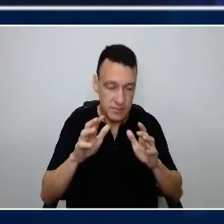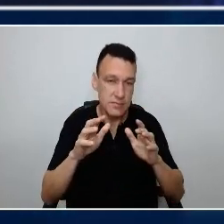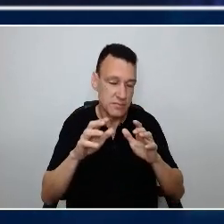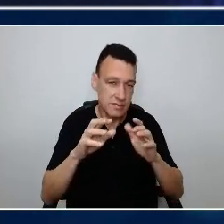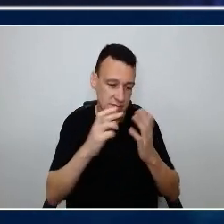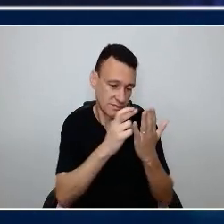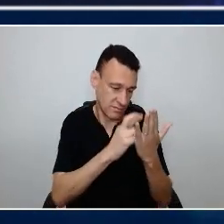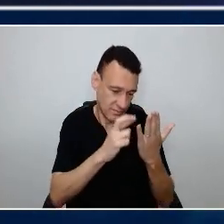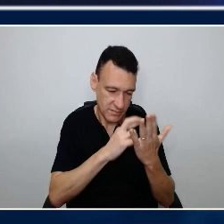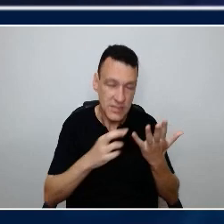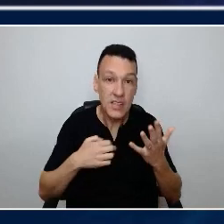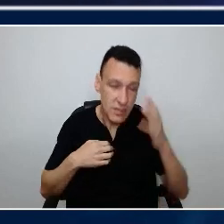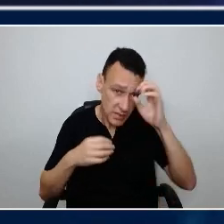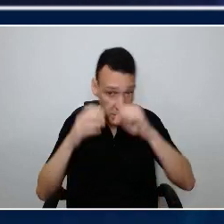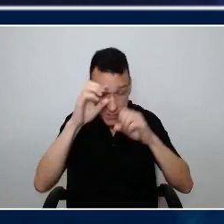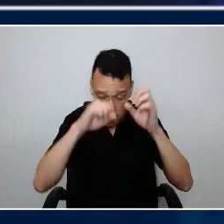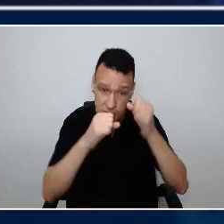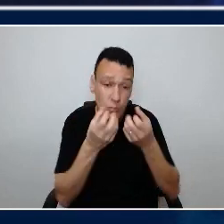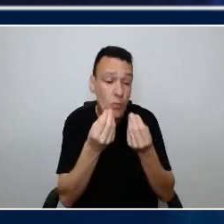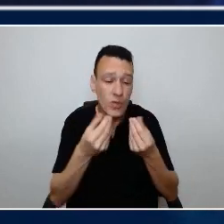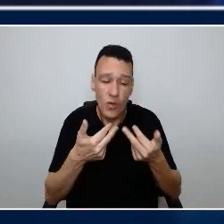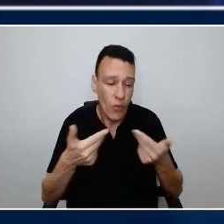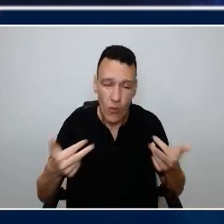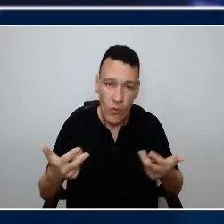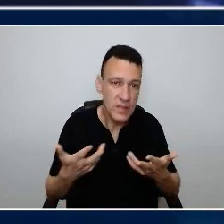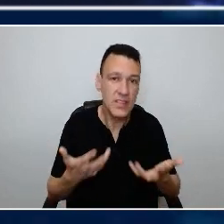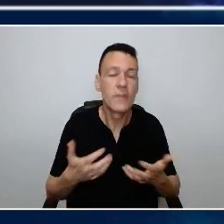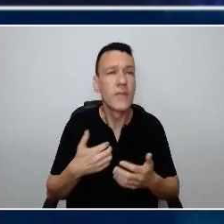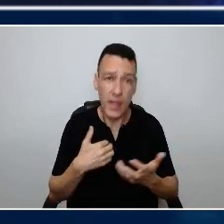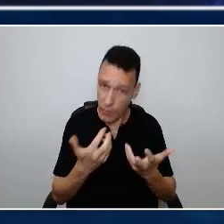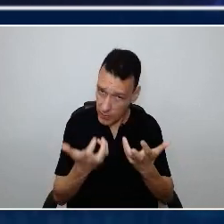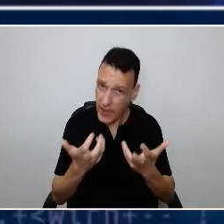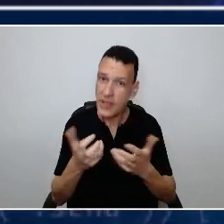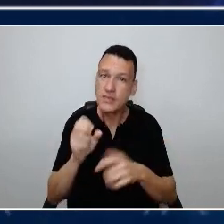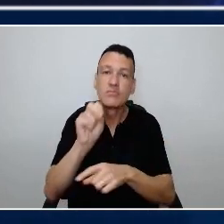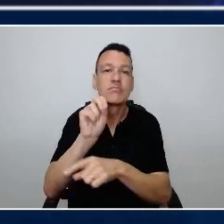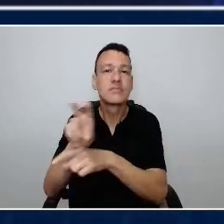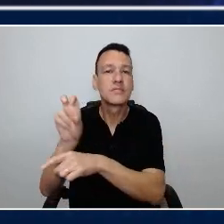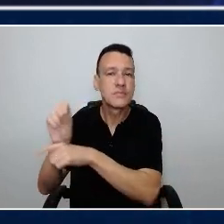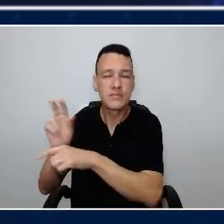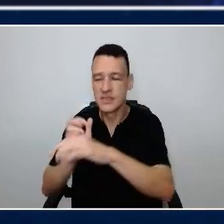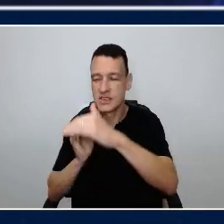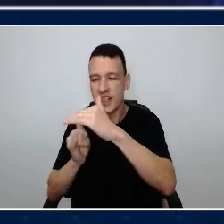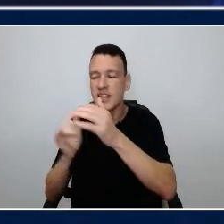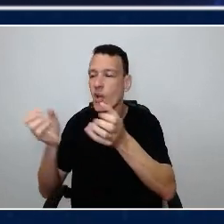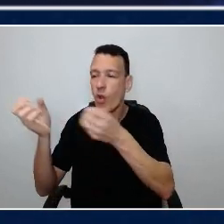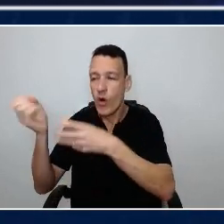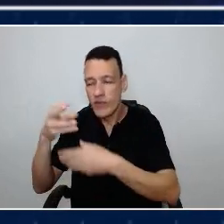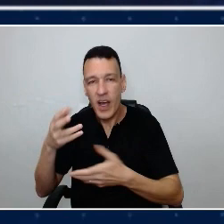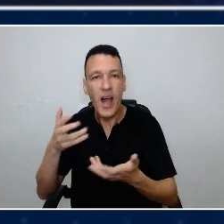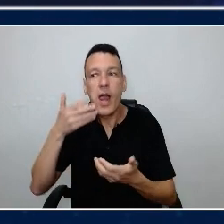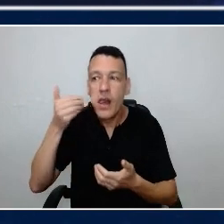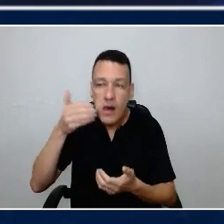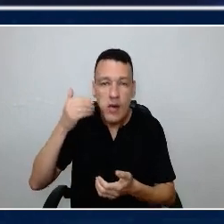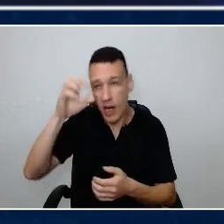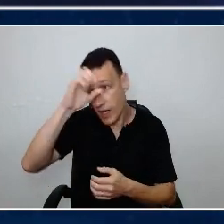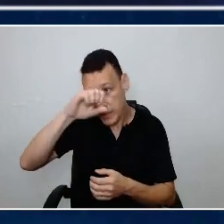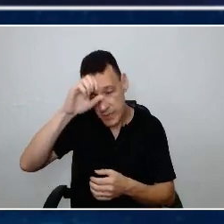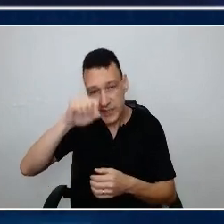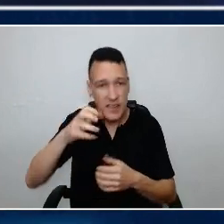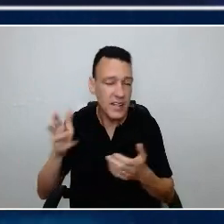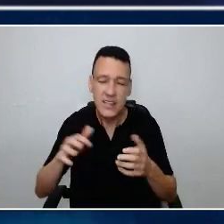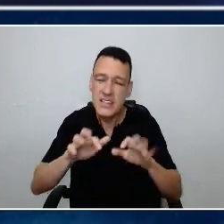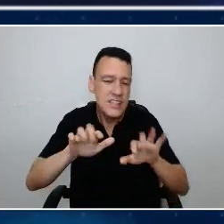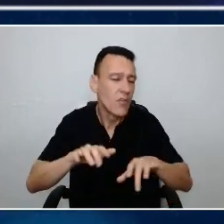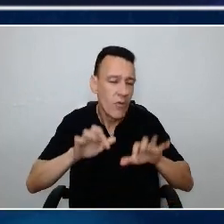muito aberta a aprender entrar novos startups aprender com elas aprender com novas pessoas enfim desenvolver legal e